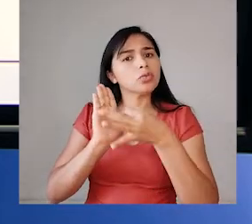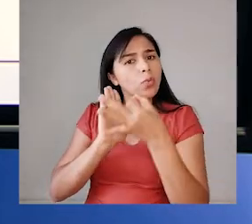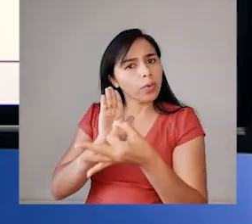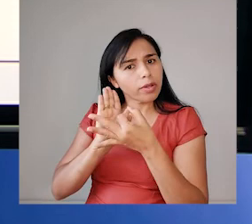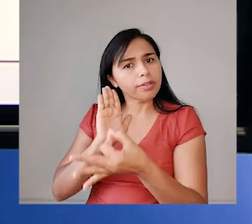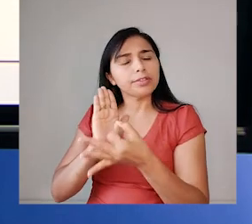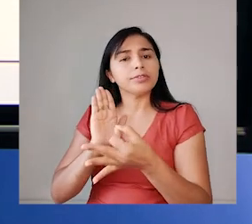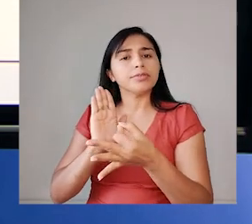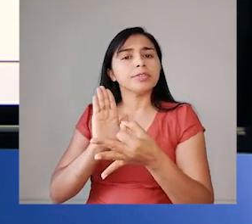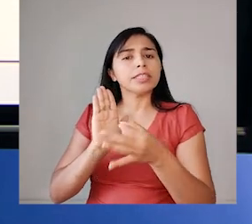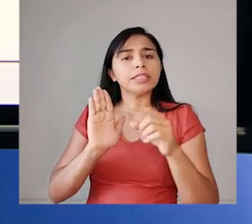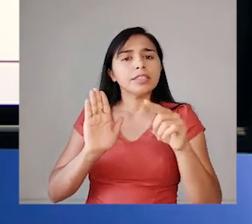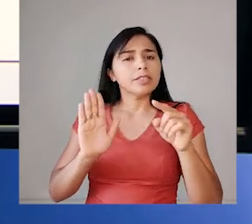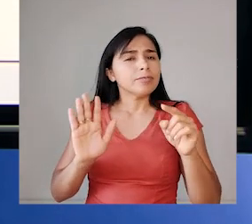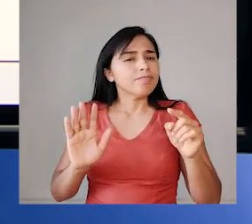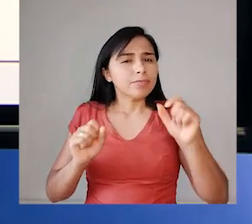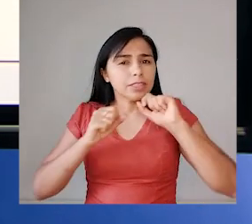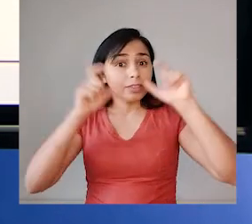rodeiam.